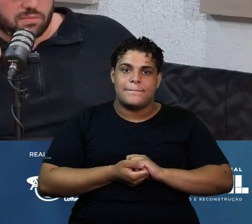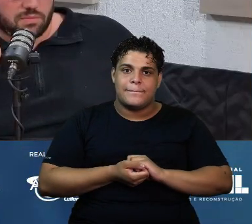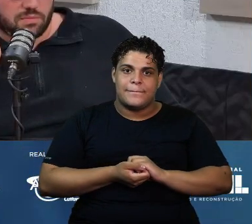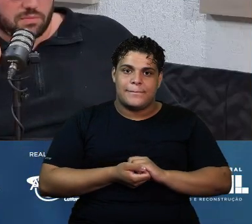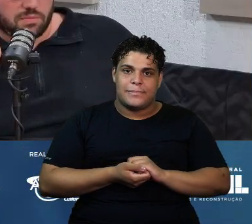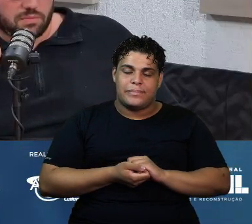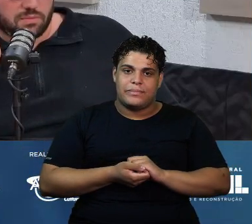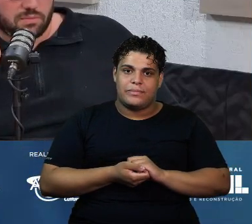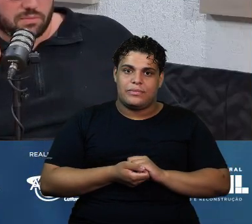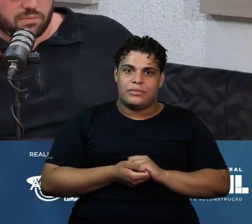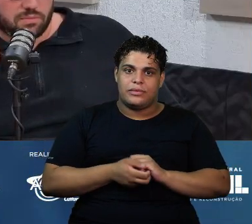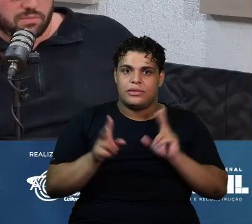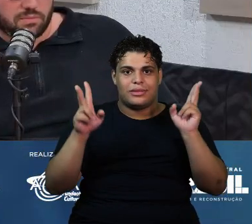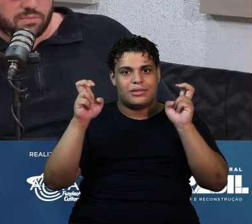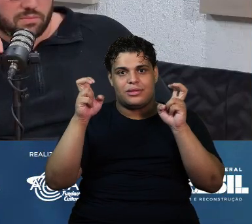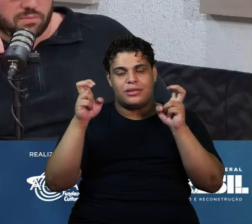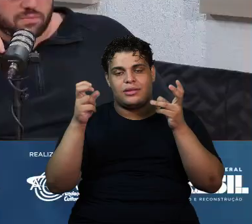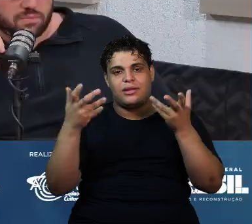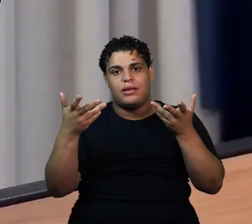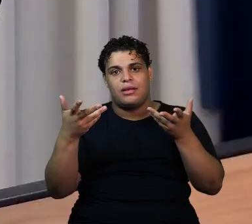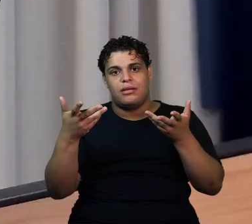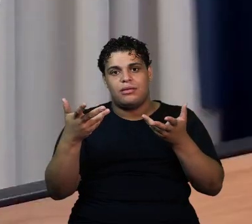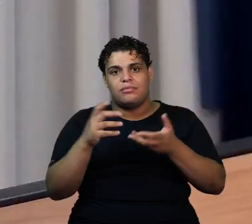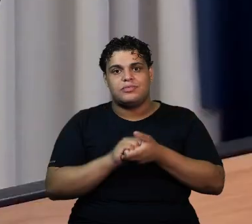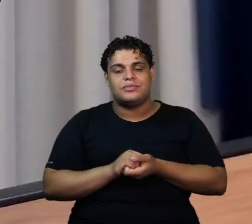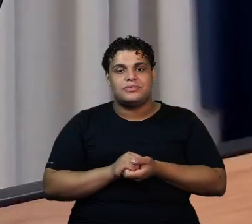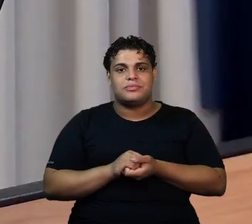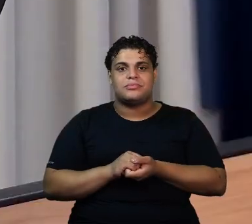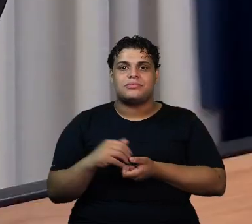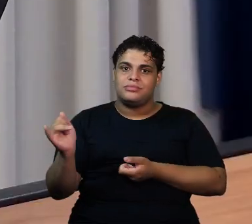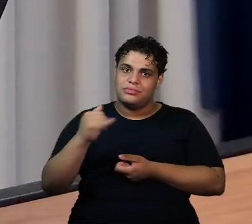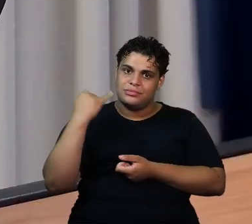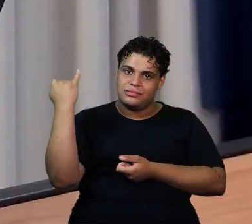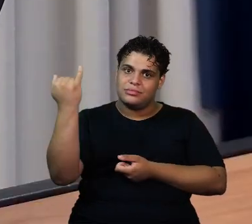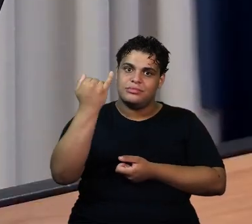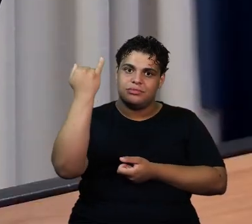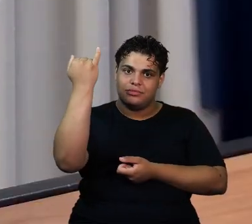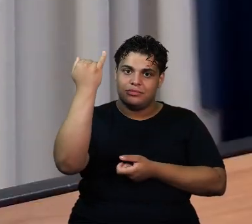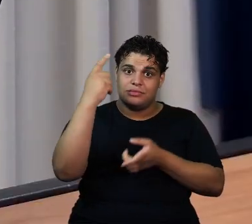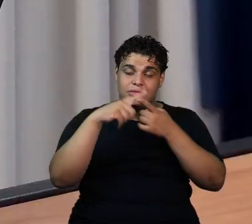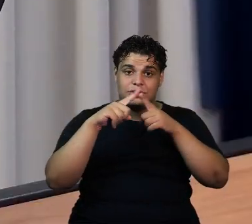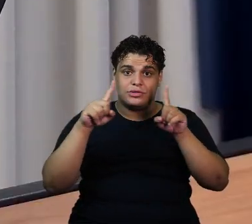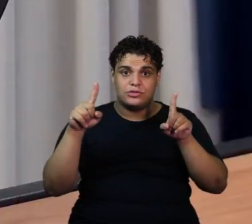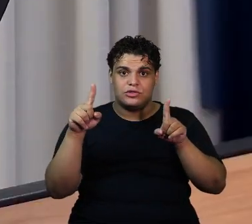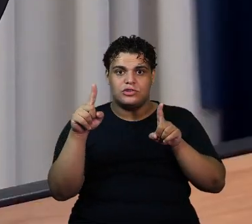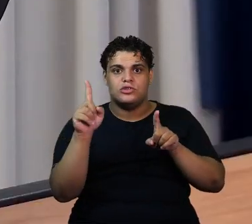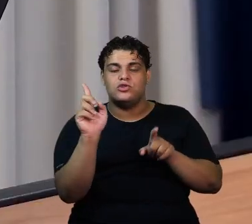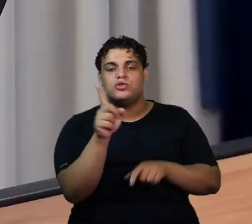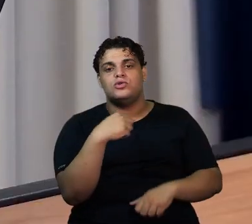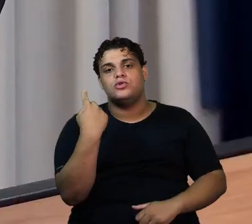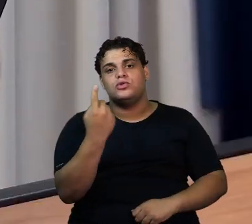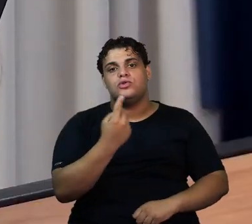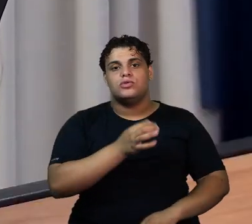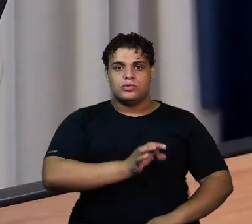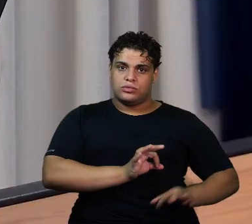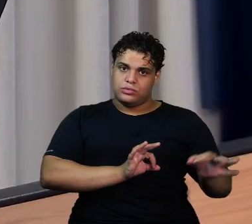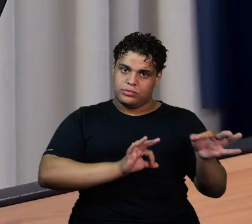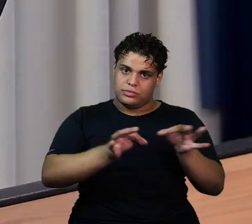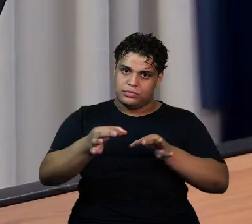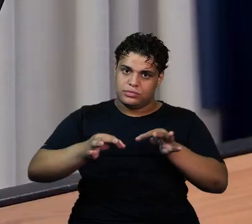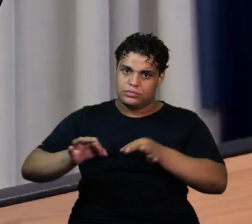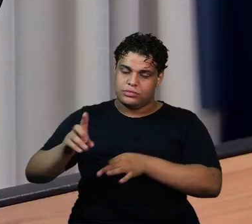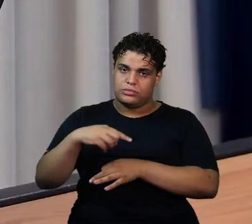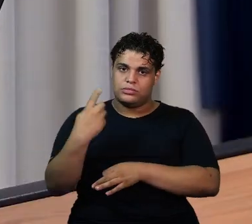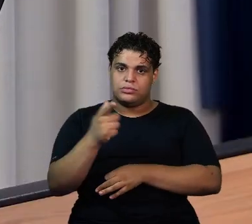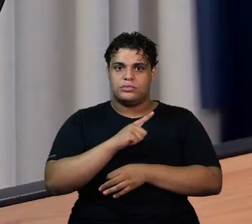Completando aqui, você tratou de assuntos, assim, várias questões importantes, né? Mas no nosso Projeto Azul, nós temos